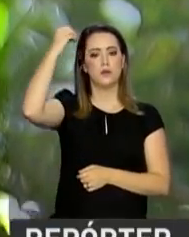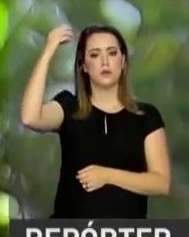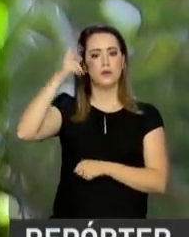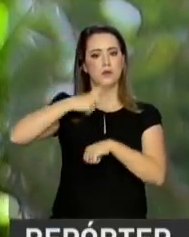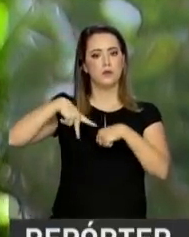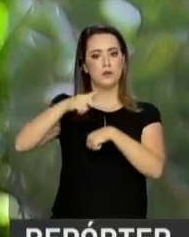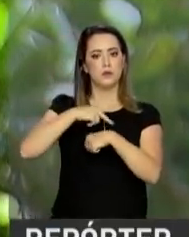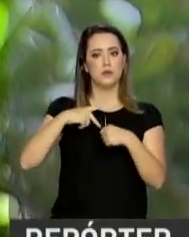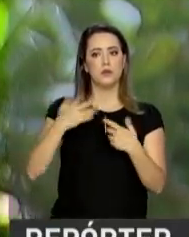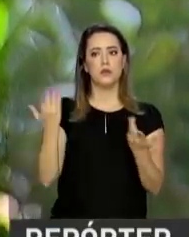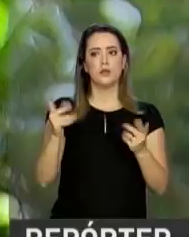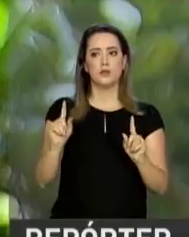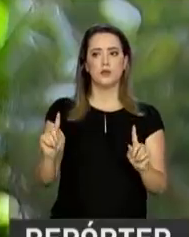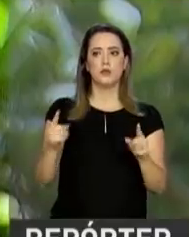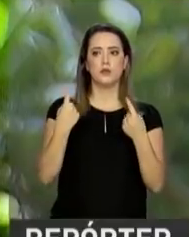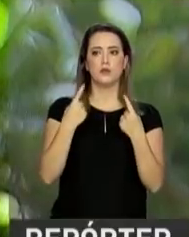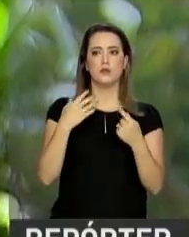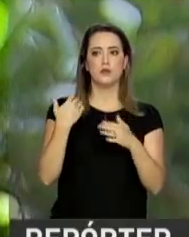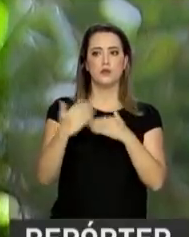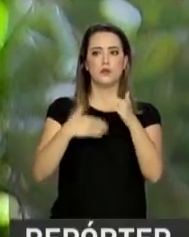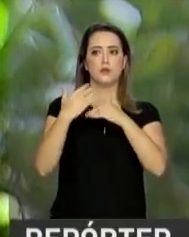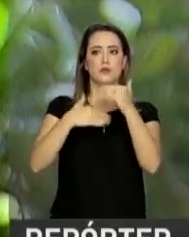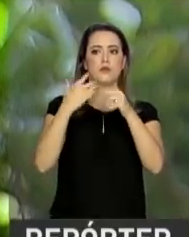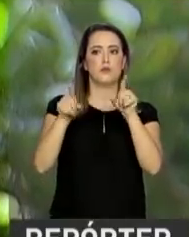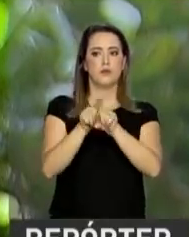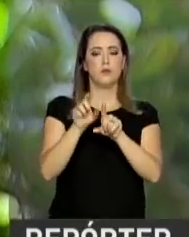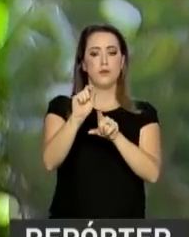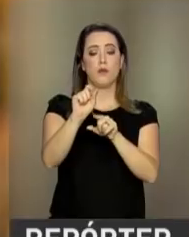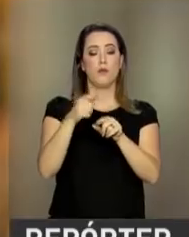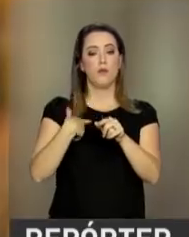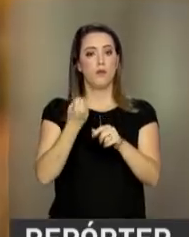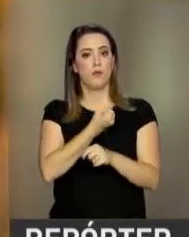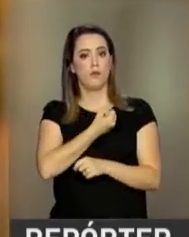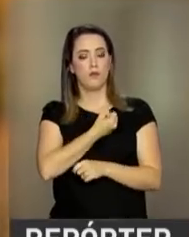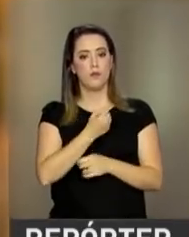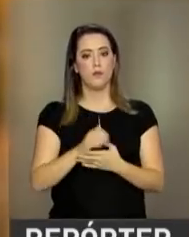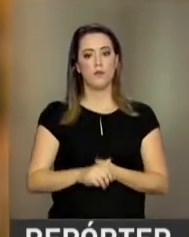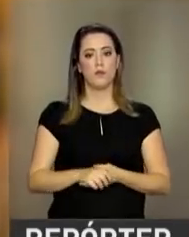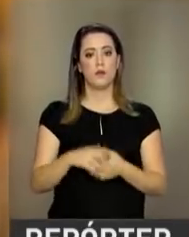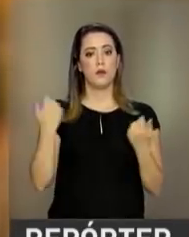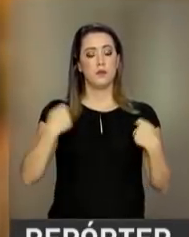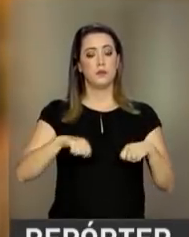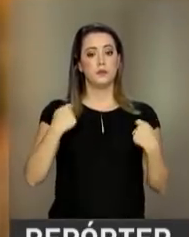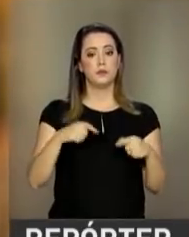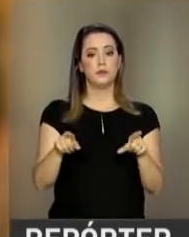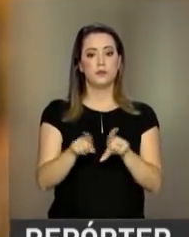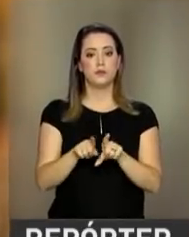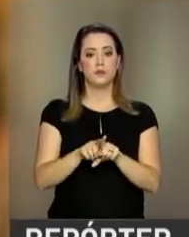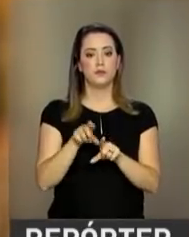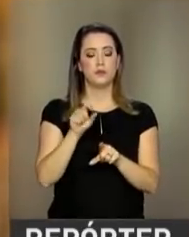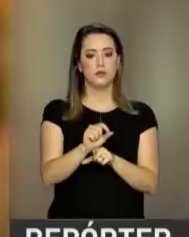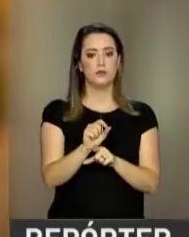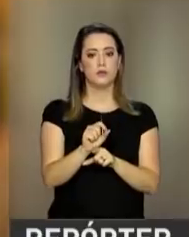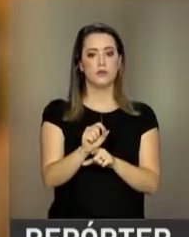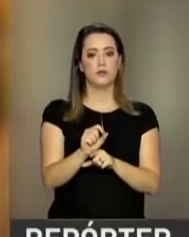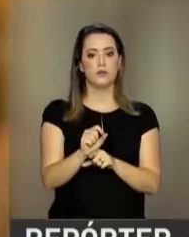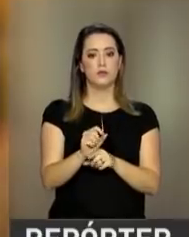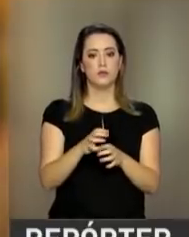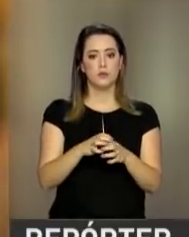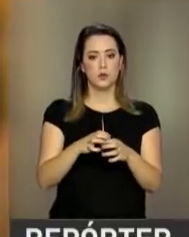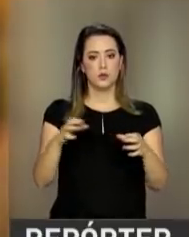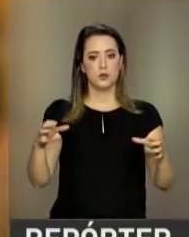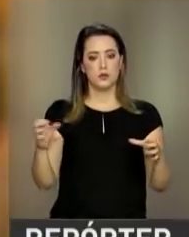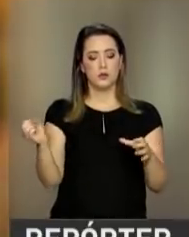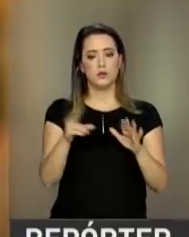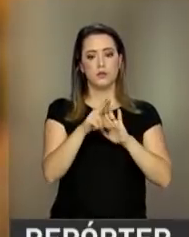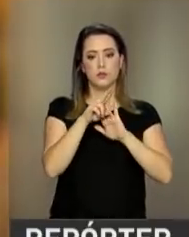eo grande desafio é aumentar ainda mais esse número isso tudo depende também não só das grandes